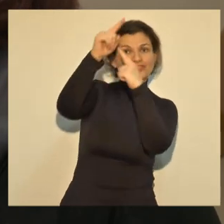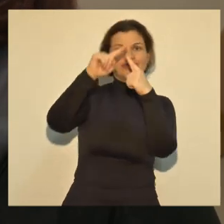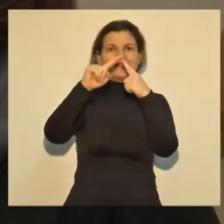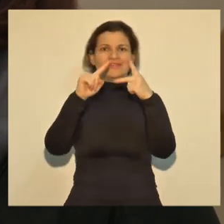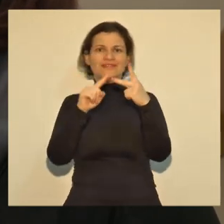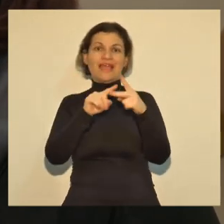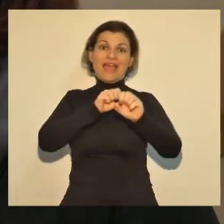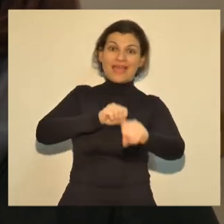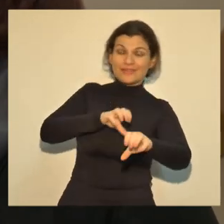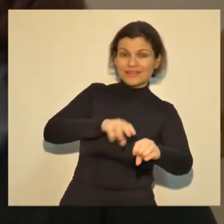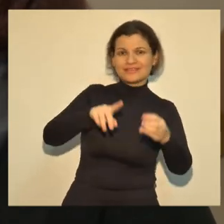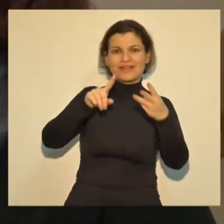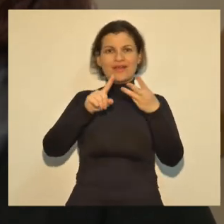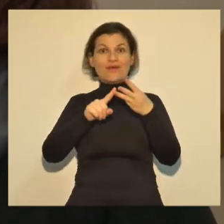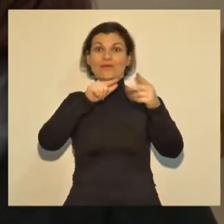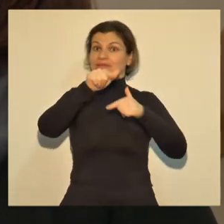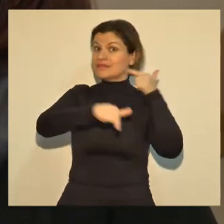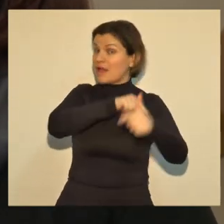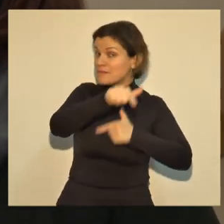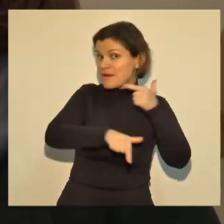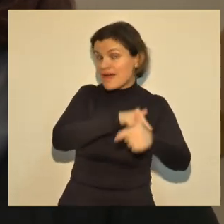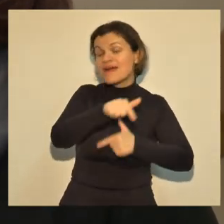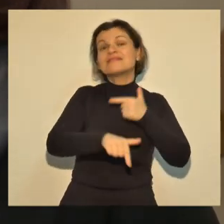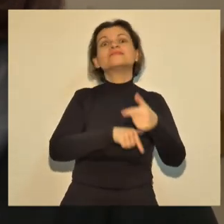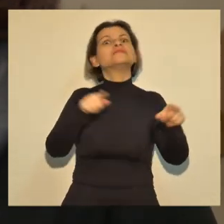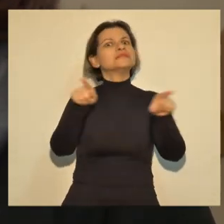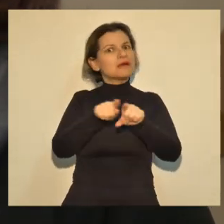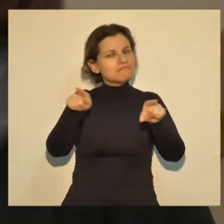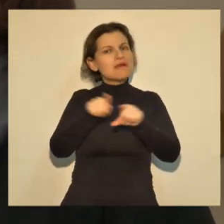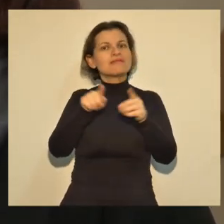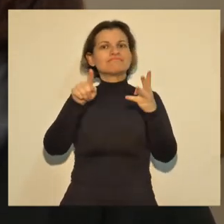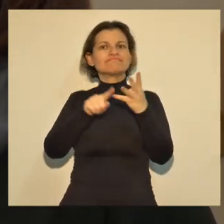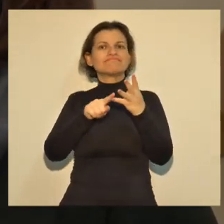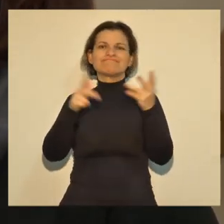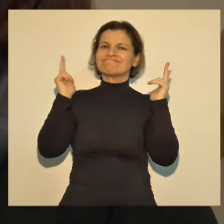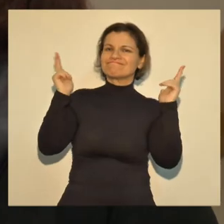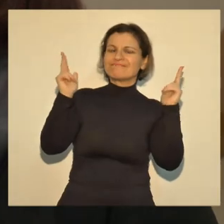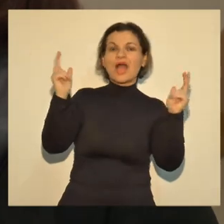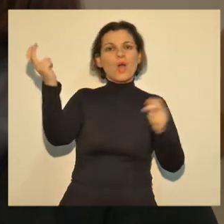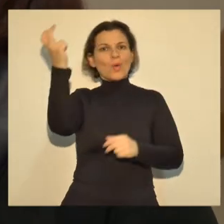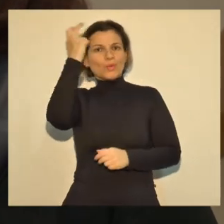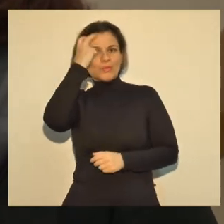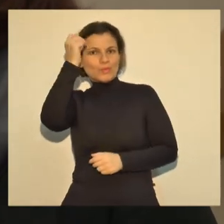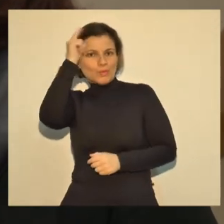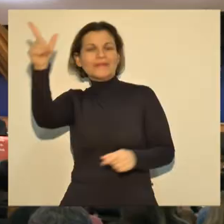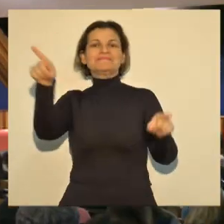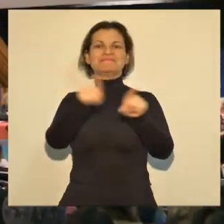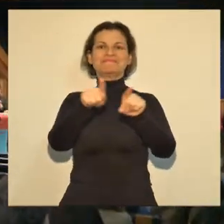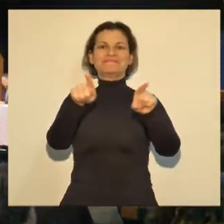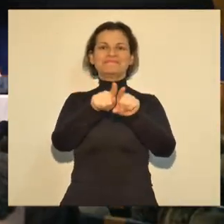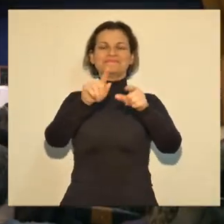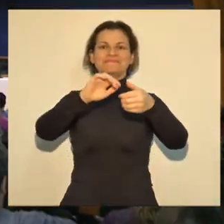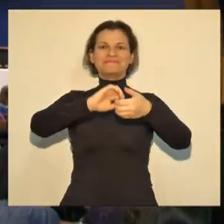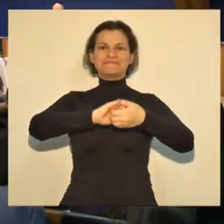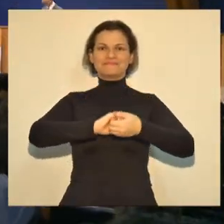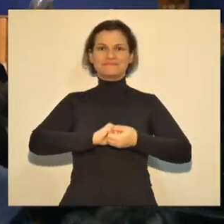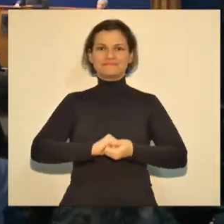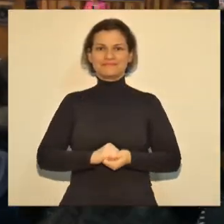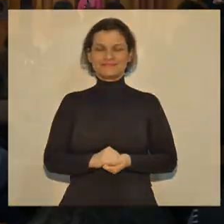tecnologia, o campo da educação, o campo do trabalho, né? E o campo do lazer, da cultura também.